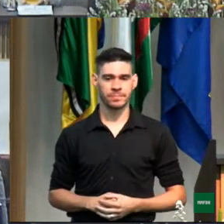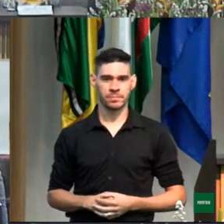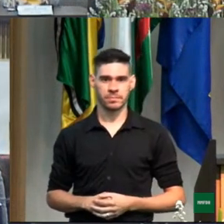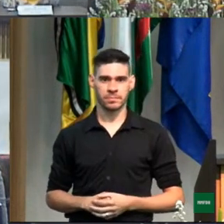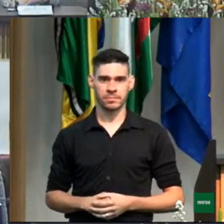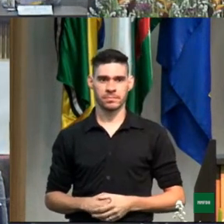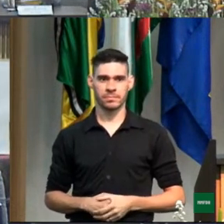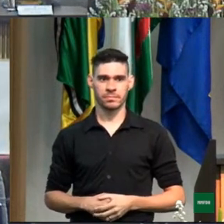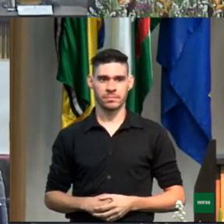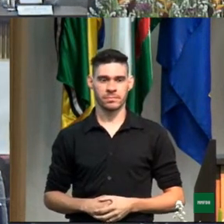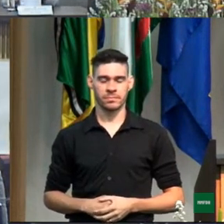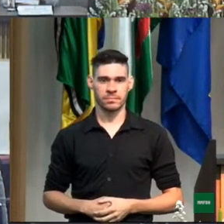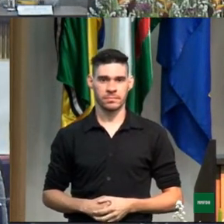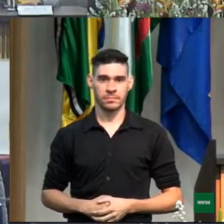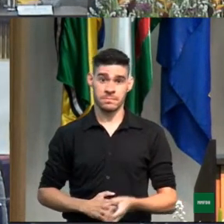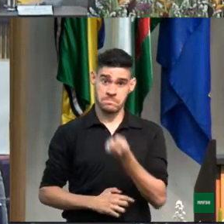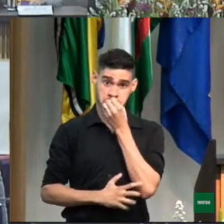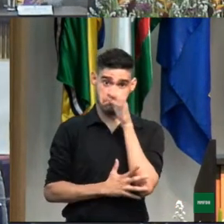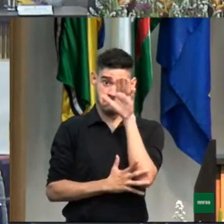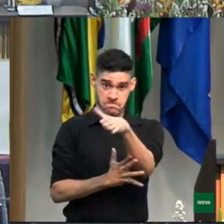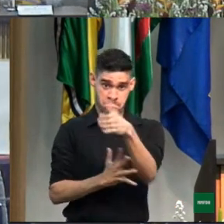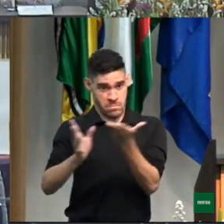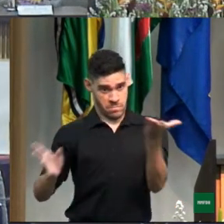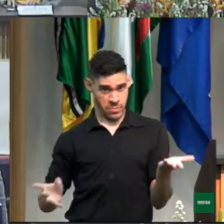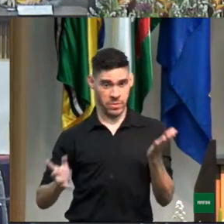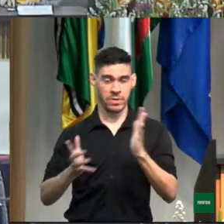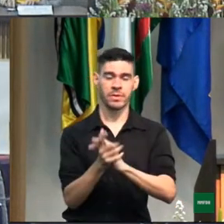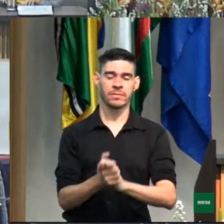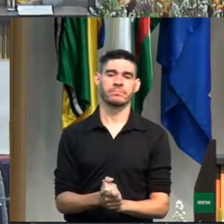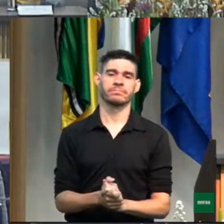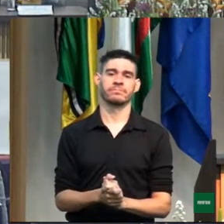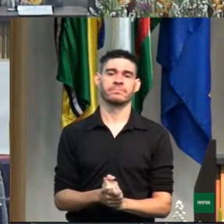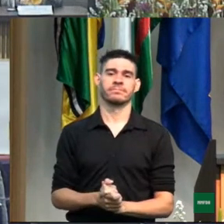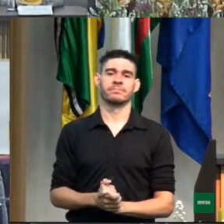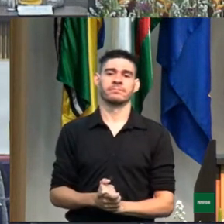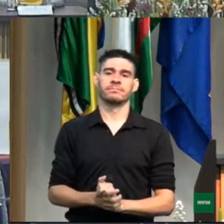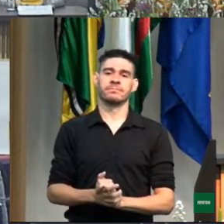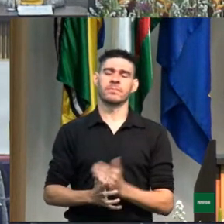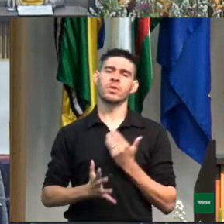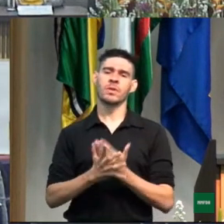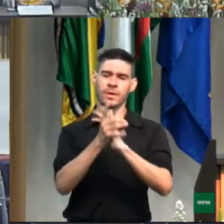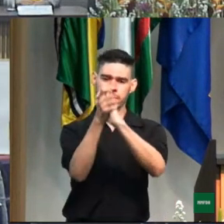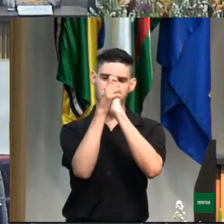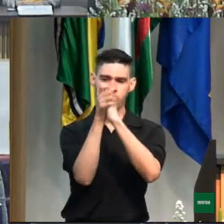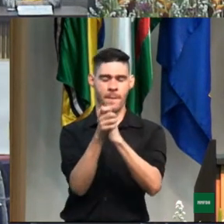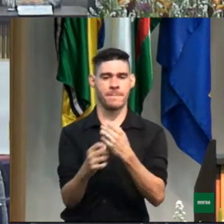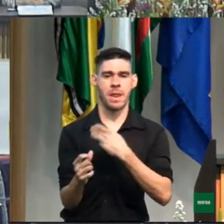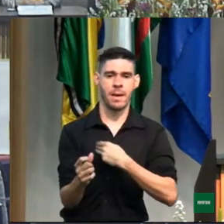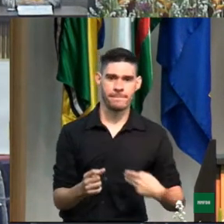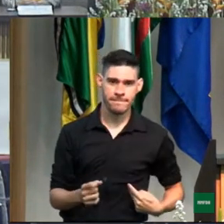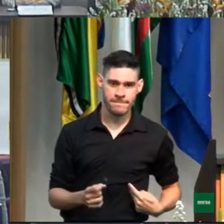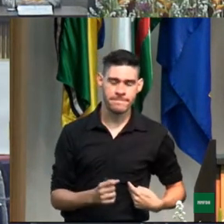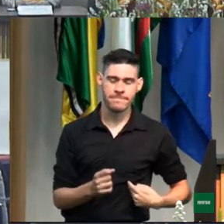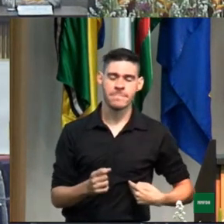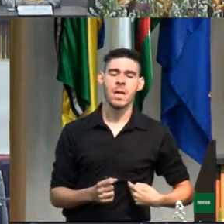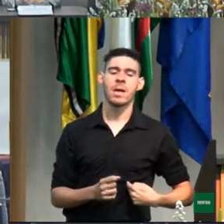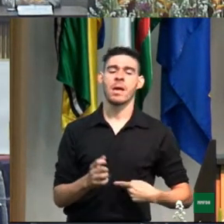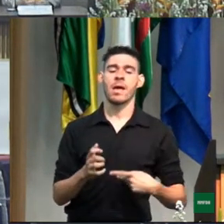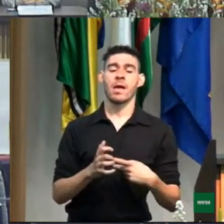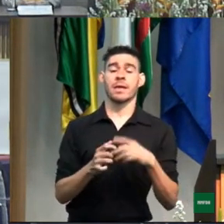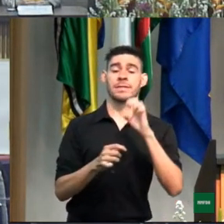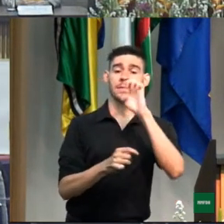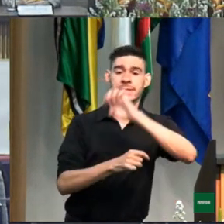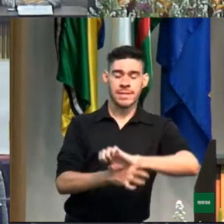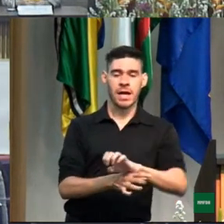Boa tarde a todos. Inicio um cumprimento à nossa ministra de Estado da Mulher, da Família e Direitos Humanos,